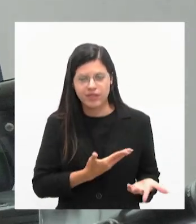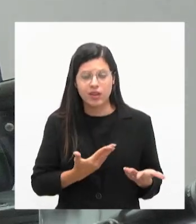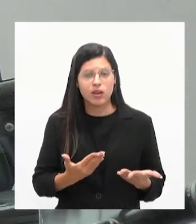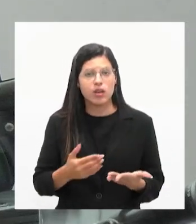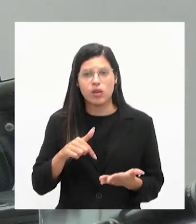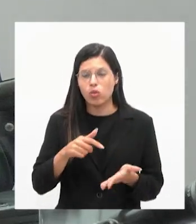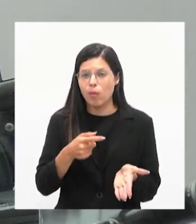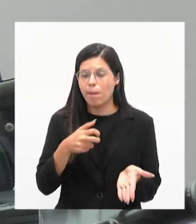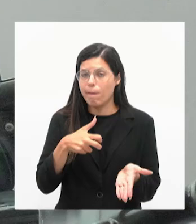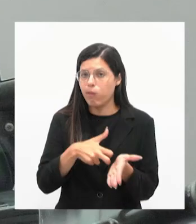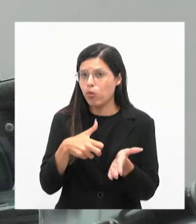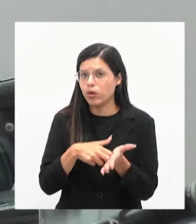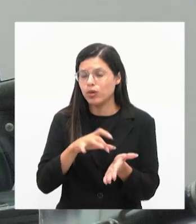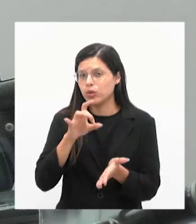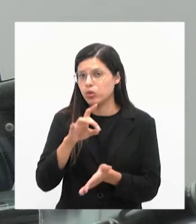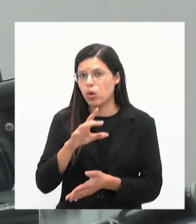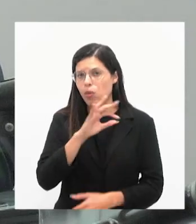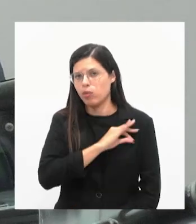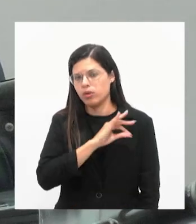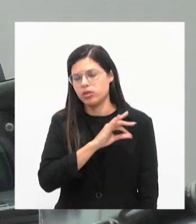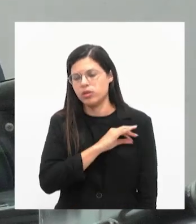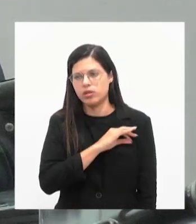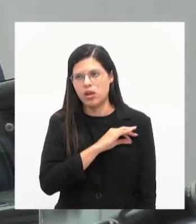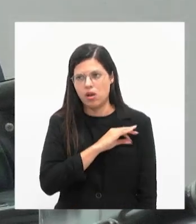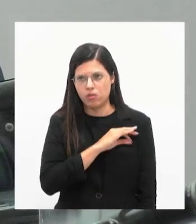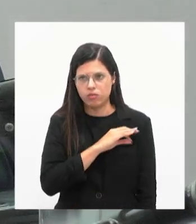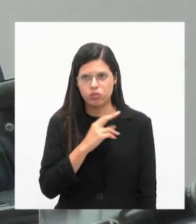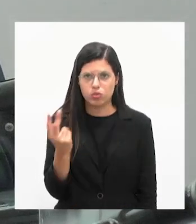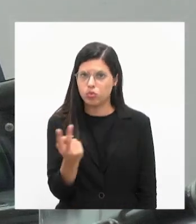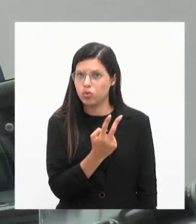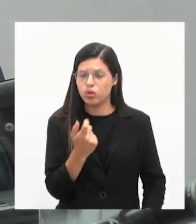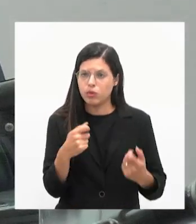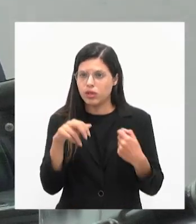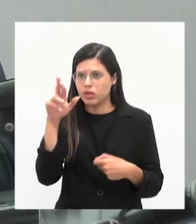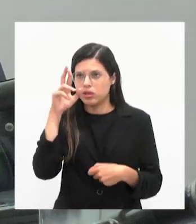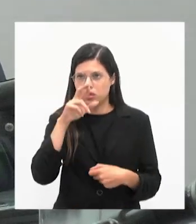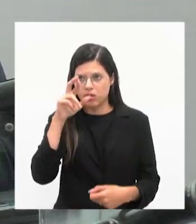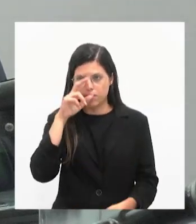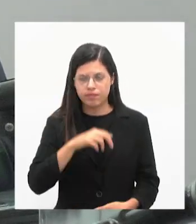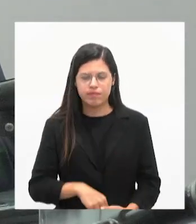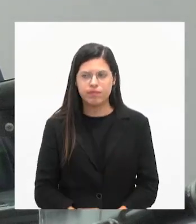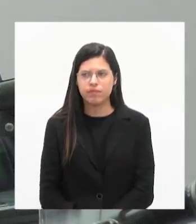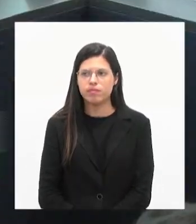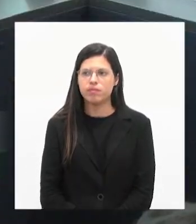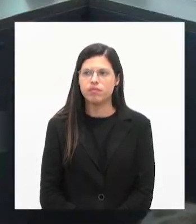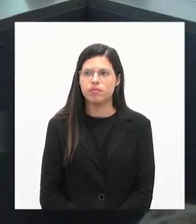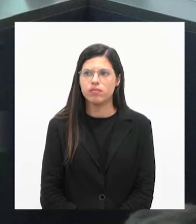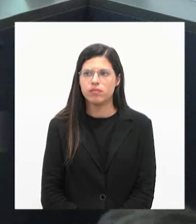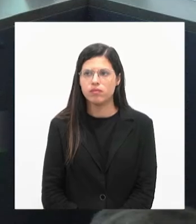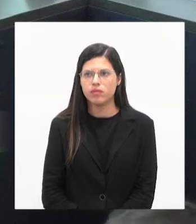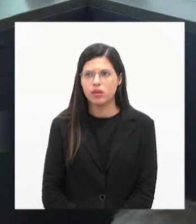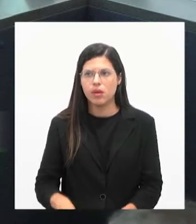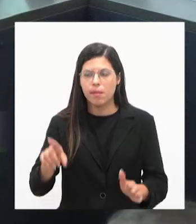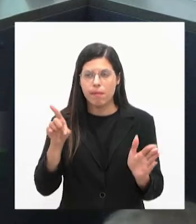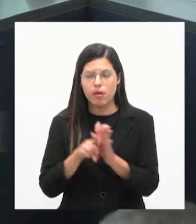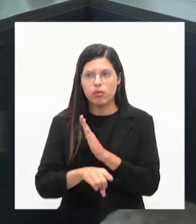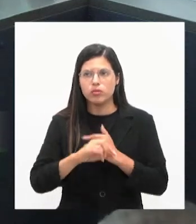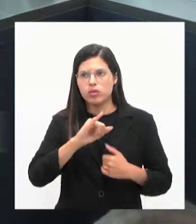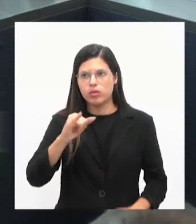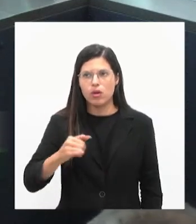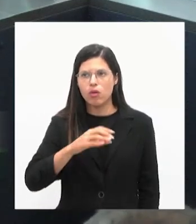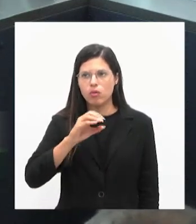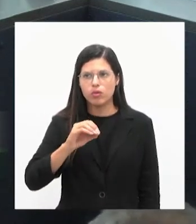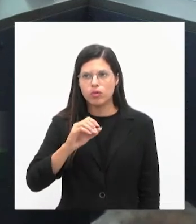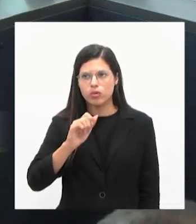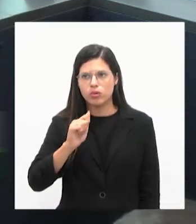só o policial que está na ponta. Então, os dois têm que ser observados. Se Vossa Excelência me permite, deputado até perguntar ao senhor Joaquim, qual é o